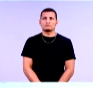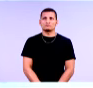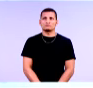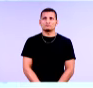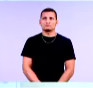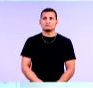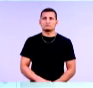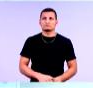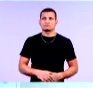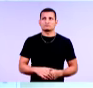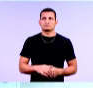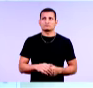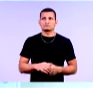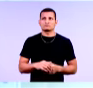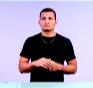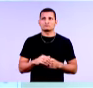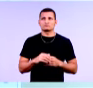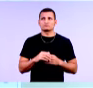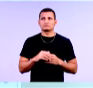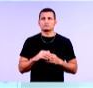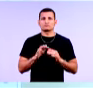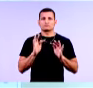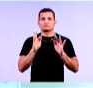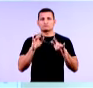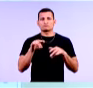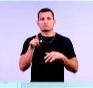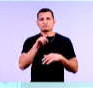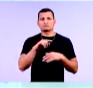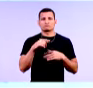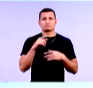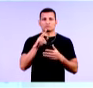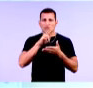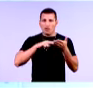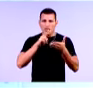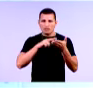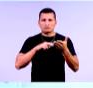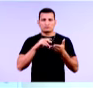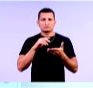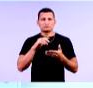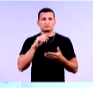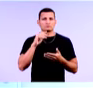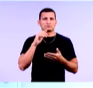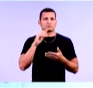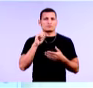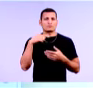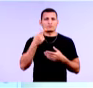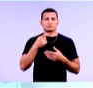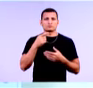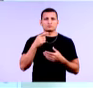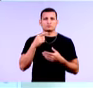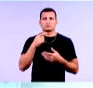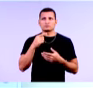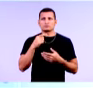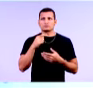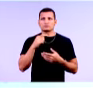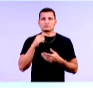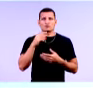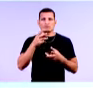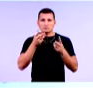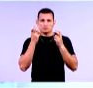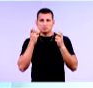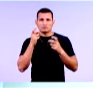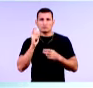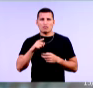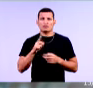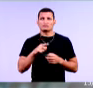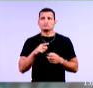tomando suas decisões em relação ao que leram lá no mundo das ideias, no mundo dos sentidos de Platão e Aristóteles, vocês vão perceber que é mais ou menos assim também,